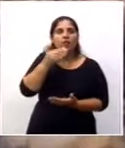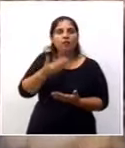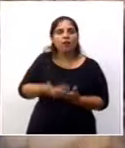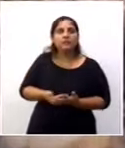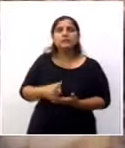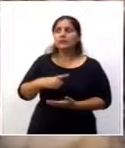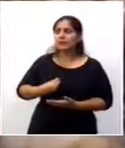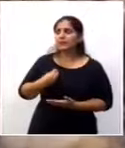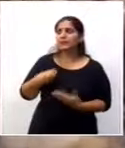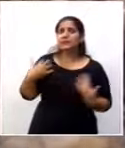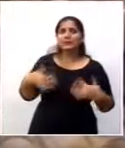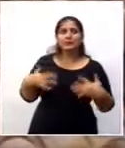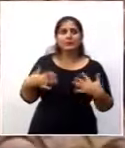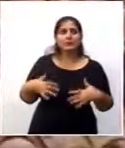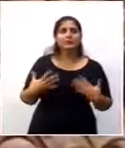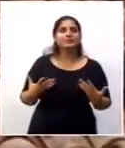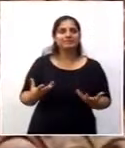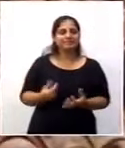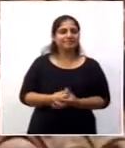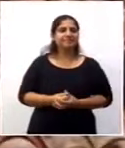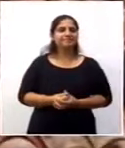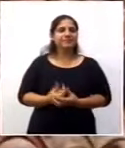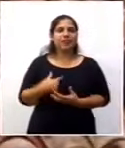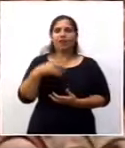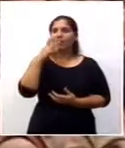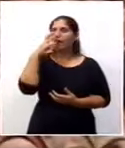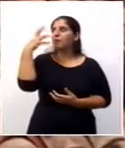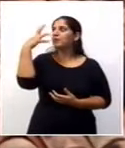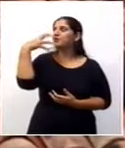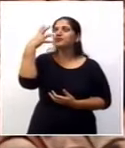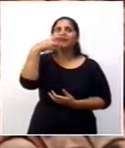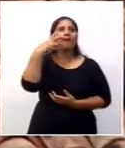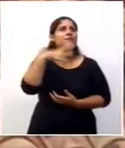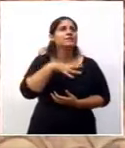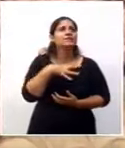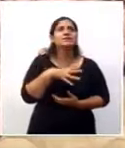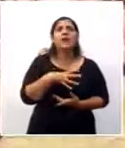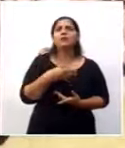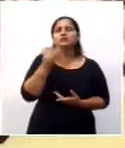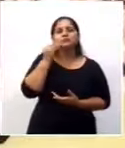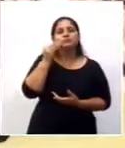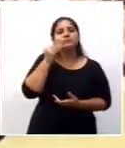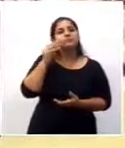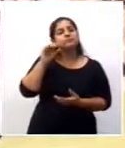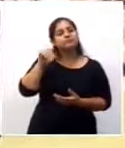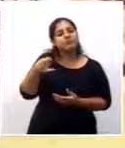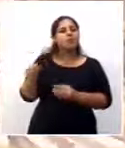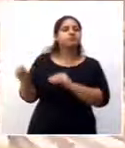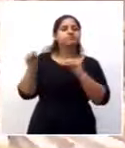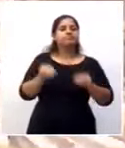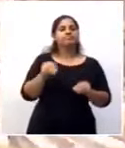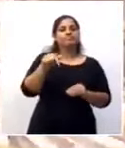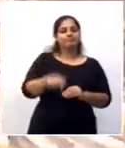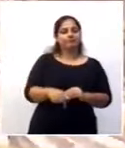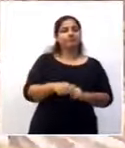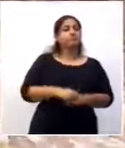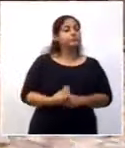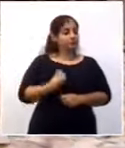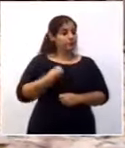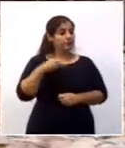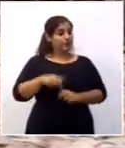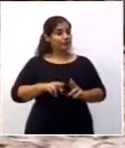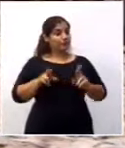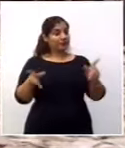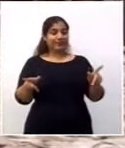lugar existe. E fiquei apaixonada com a cidade. A primeira oportunidade que eu tive, eu vim para cá. Morar em Ouro Preto é ser